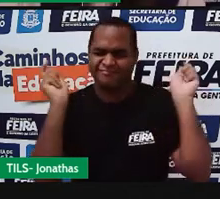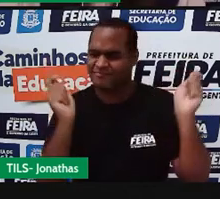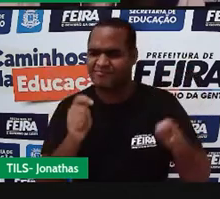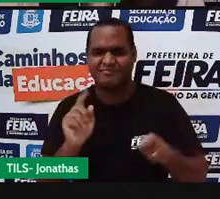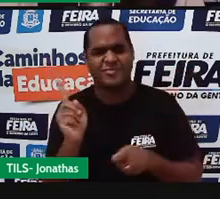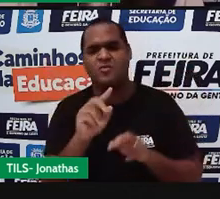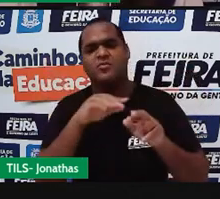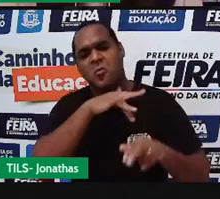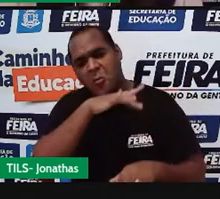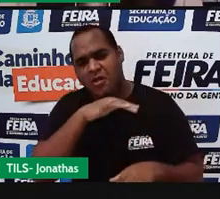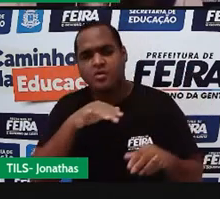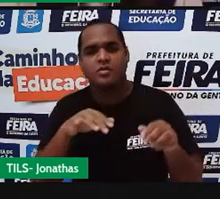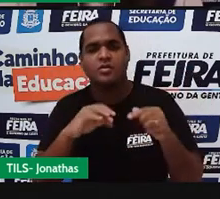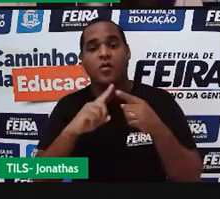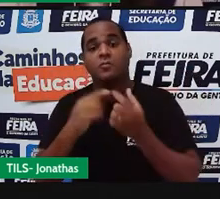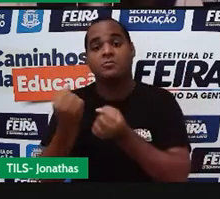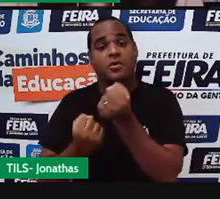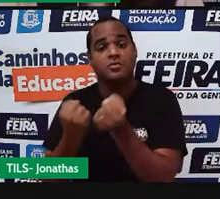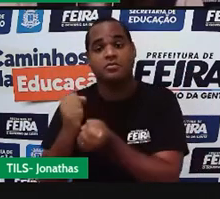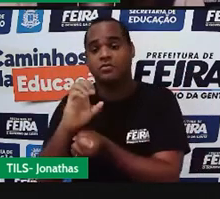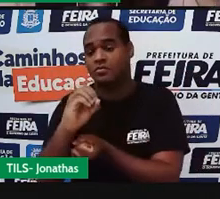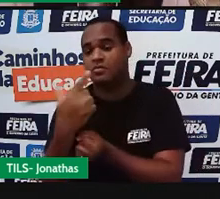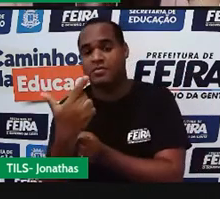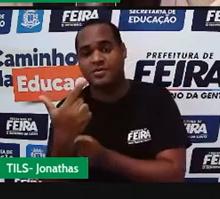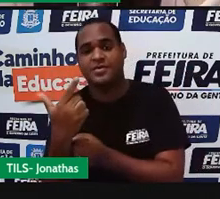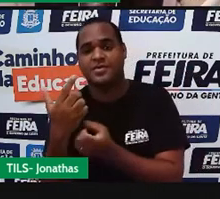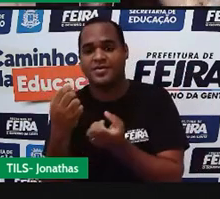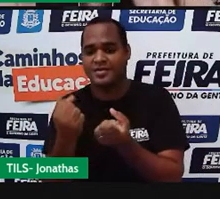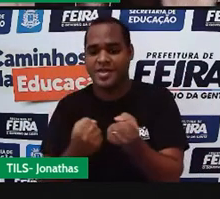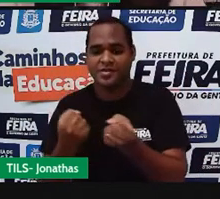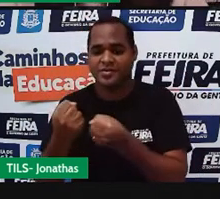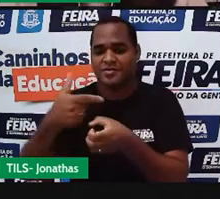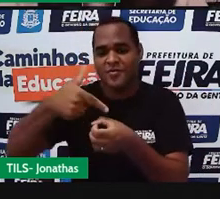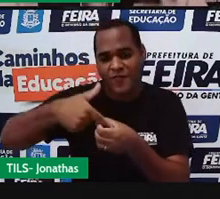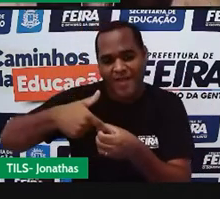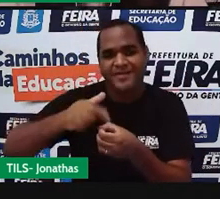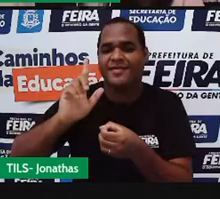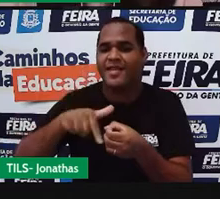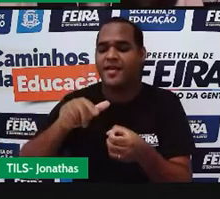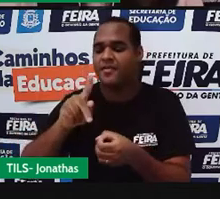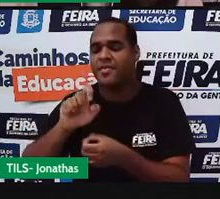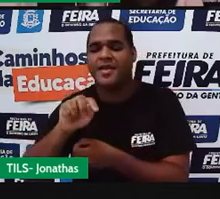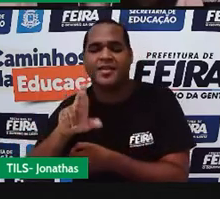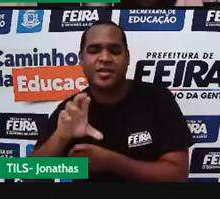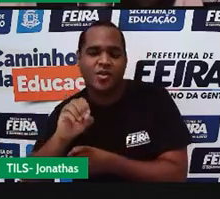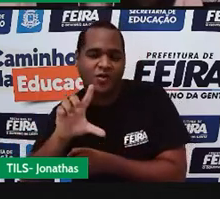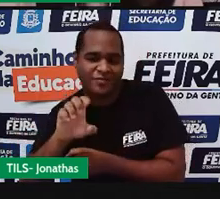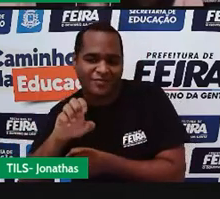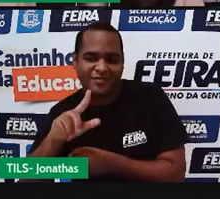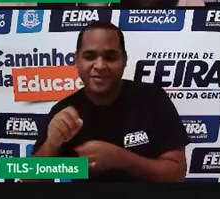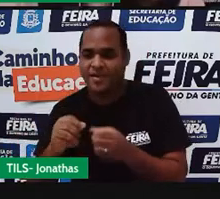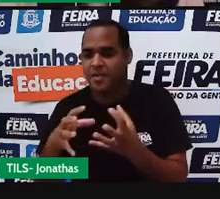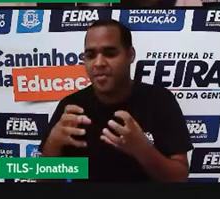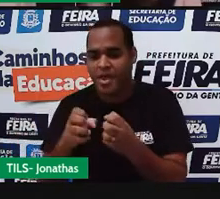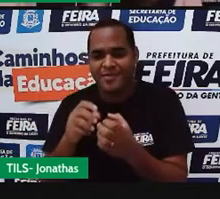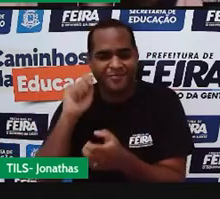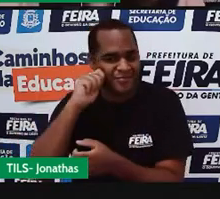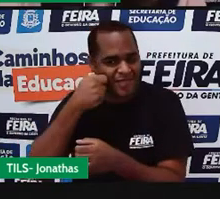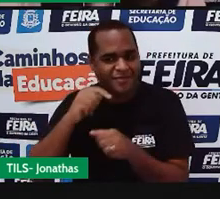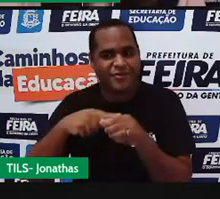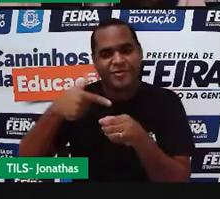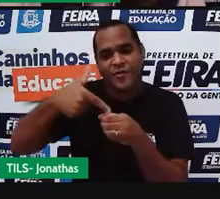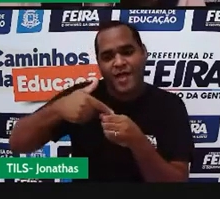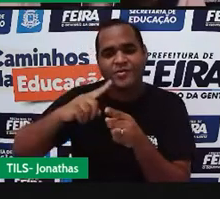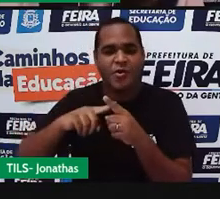gases de efeito estufa os automóveis que funciona com os combustíveis fósseis que são aqueles derivados do petróleo que é o caso da